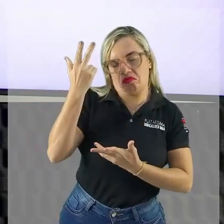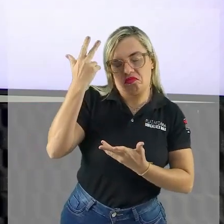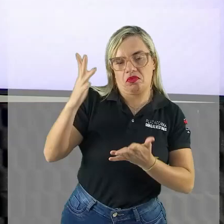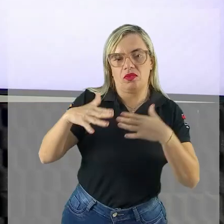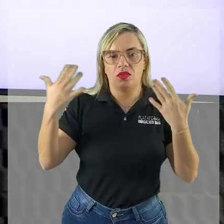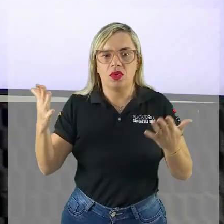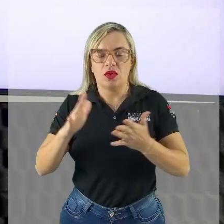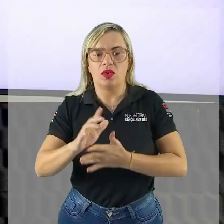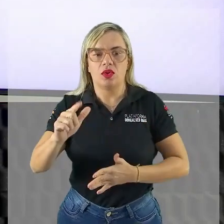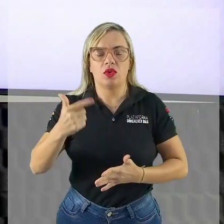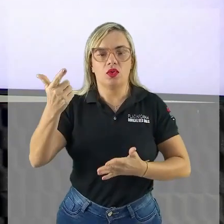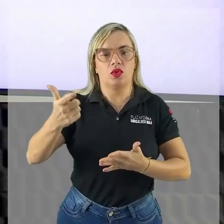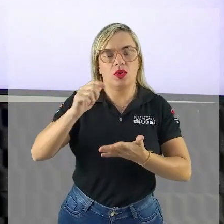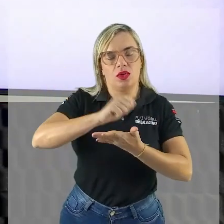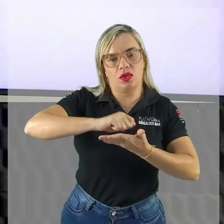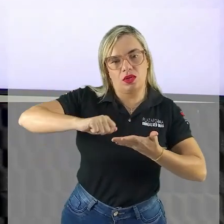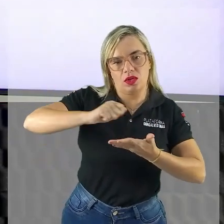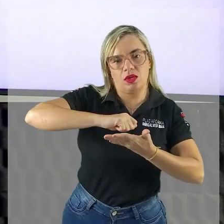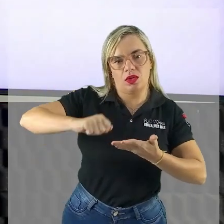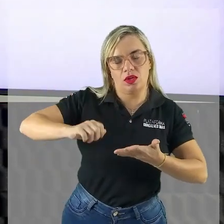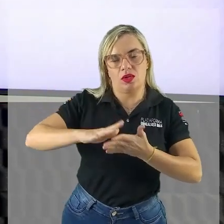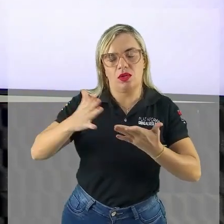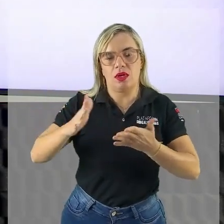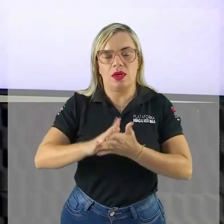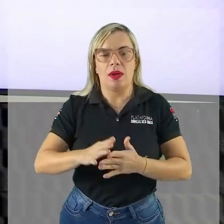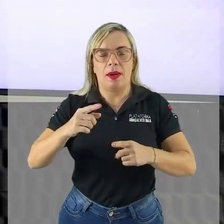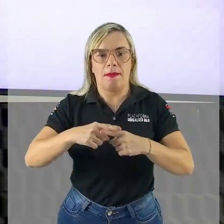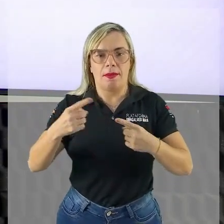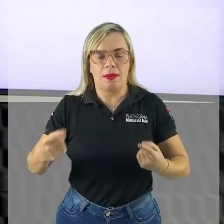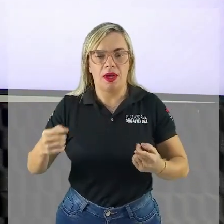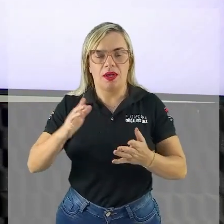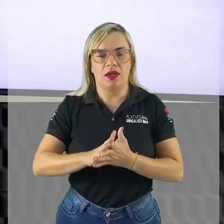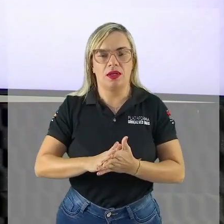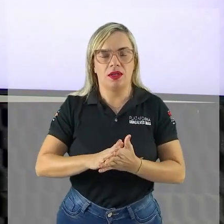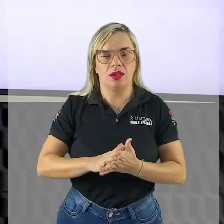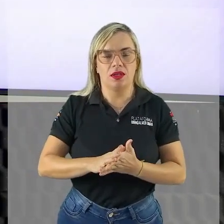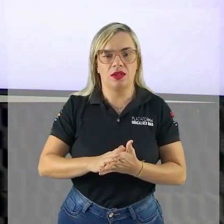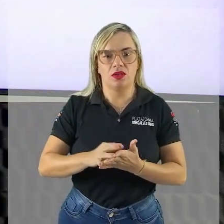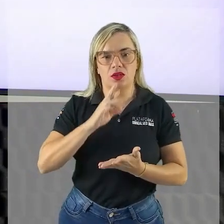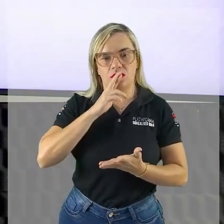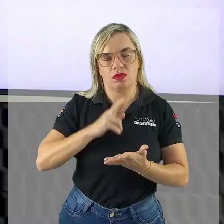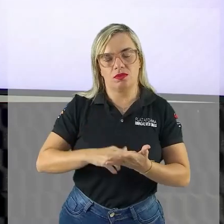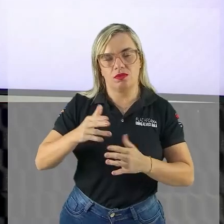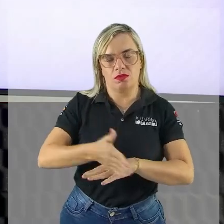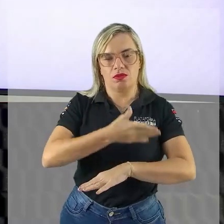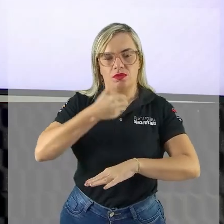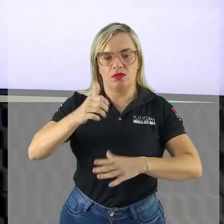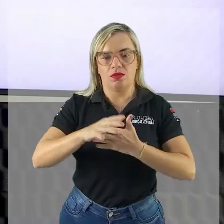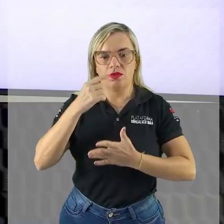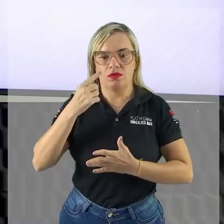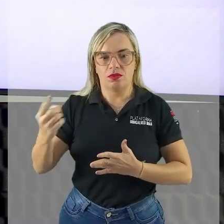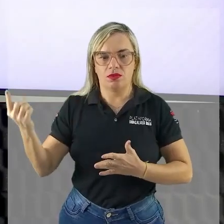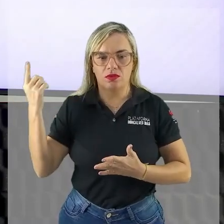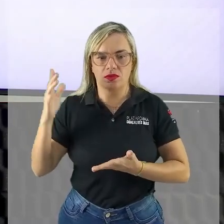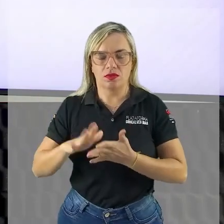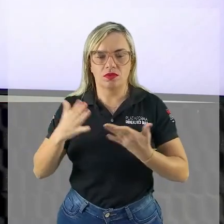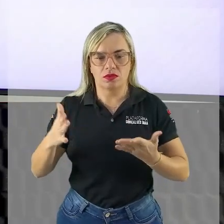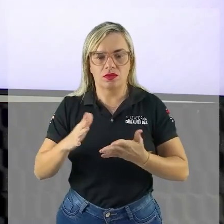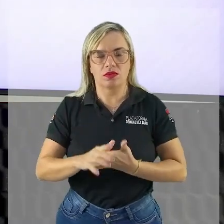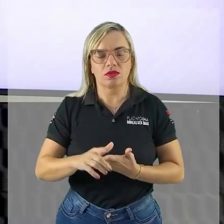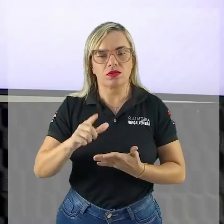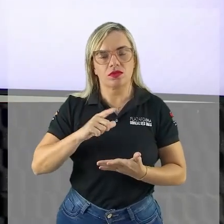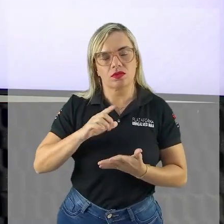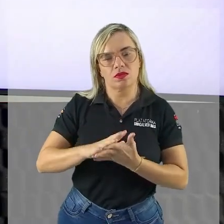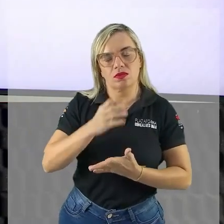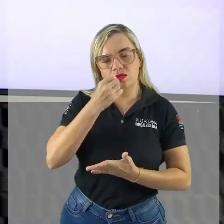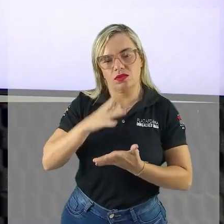escrever 2 vezes. Porém, o seu resultado vai ser melhor, tá bom? Convém ler assiduamente